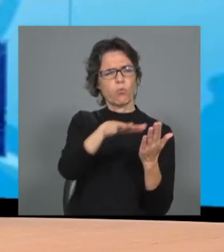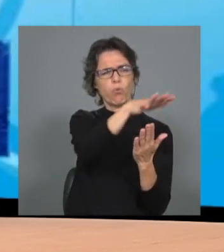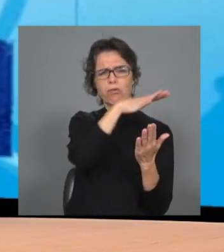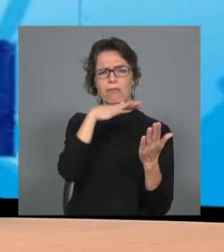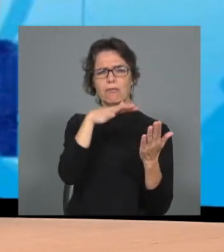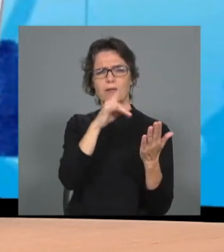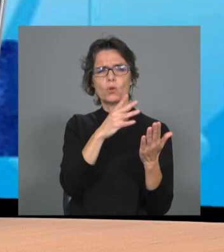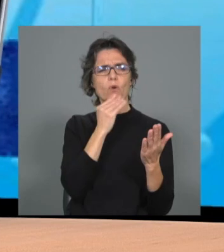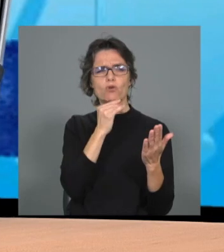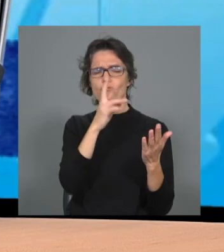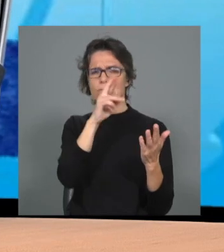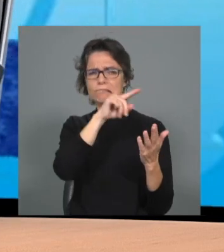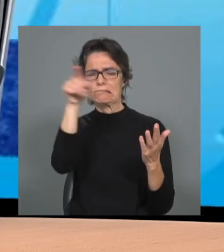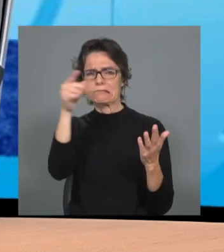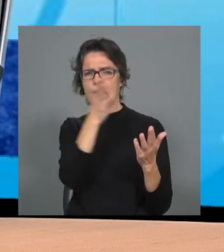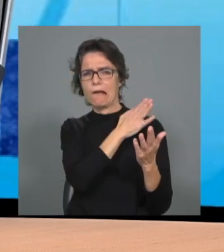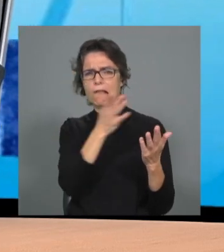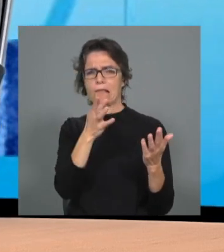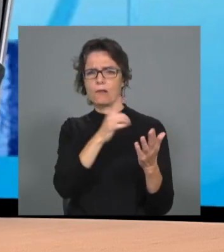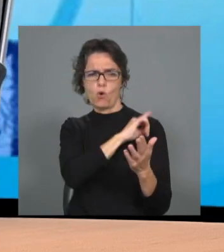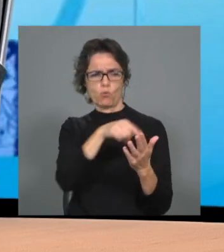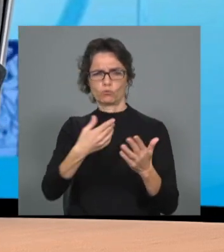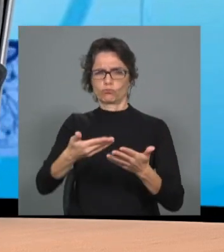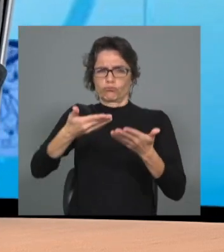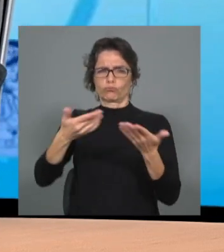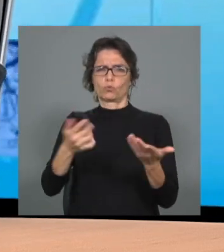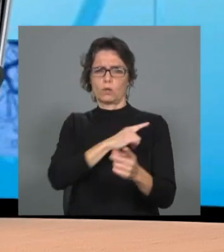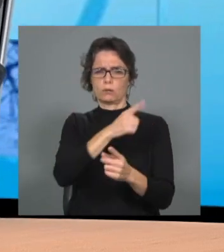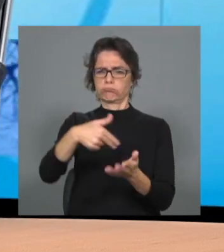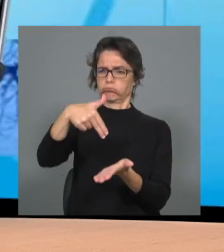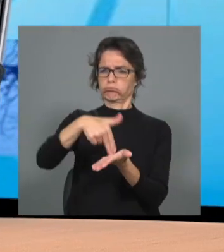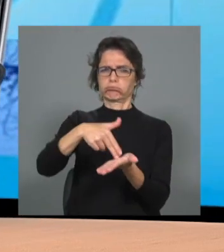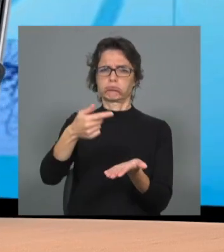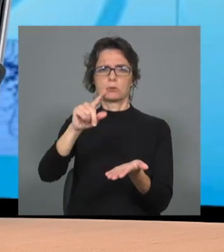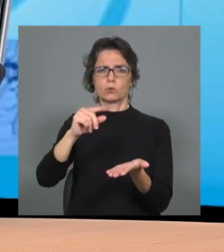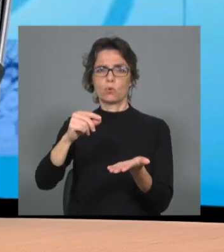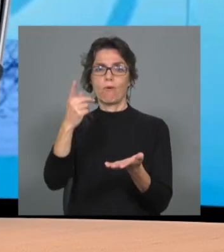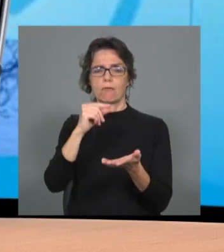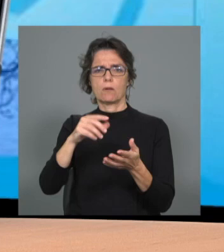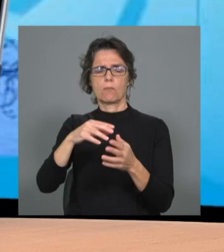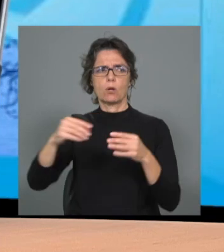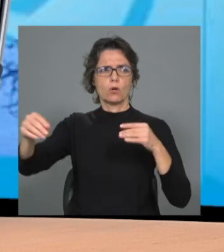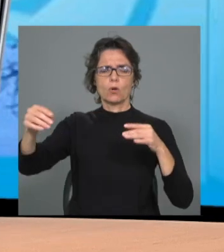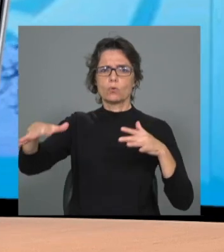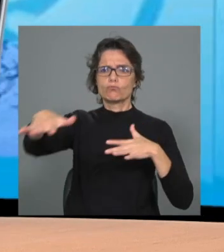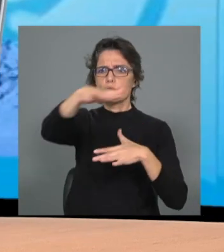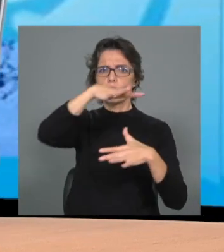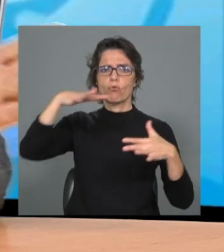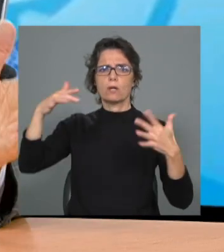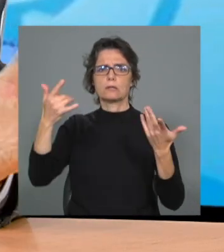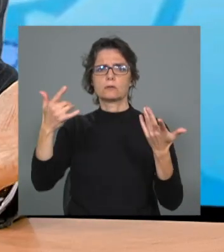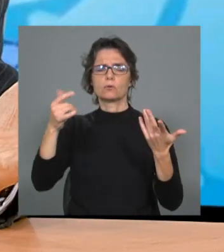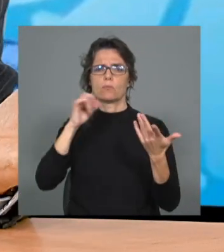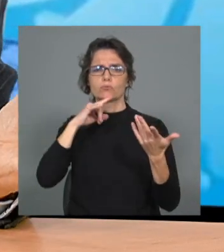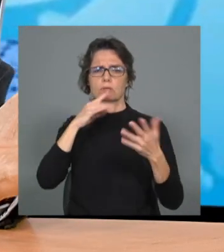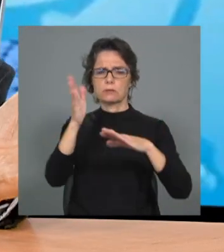que os judeus esperavam, messiânico, poderoso, diria mesmo opressivo, diferenciador,